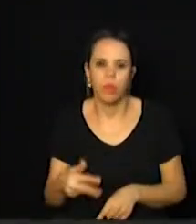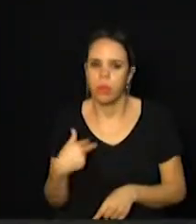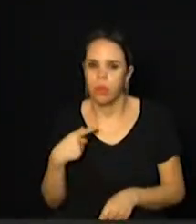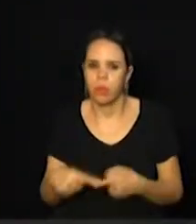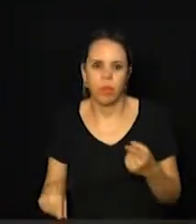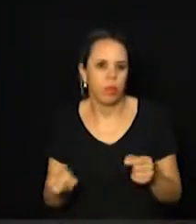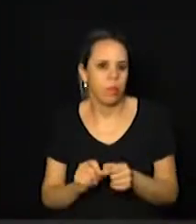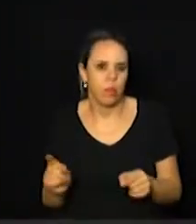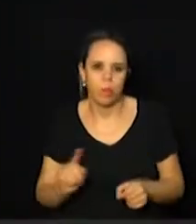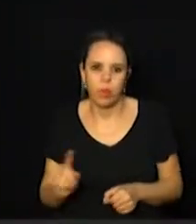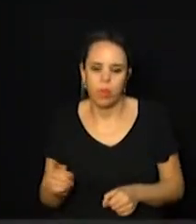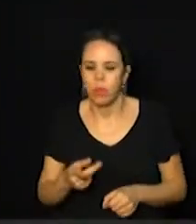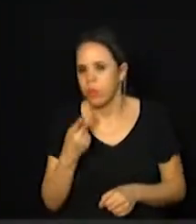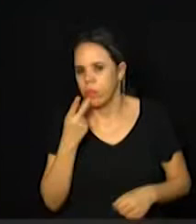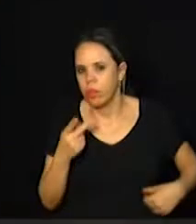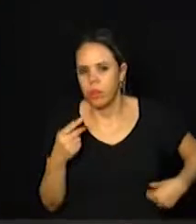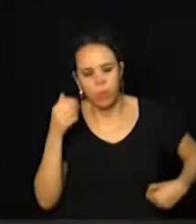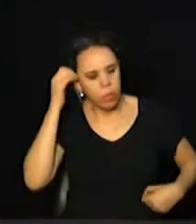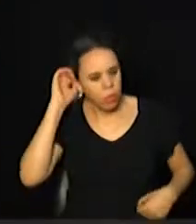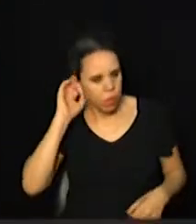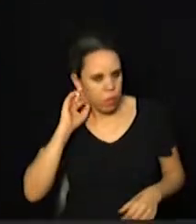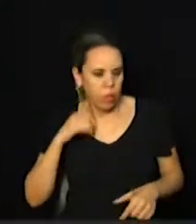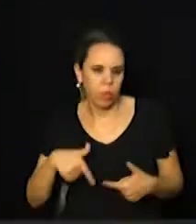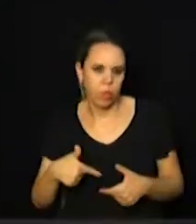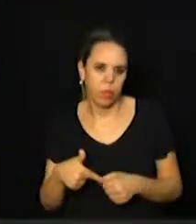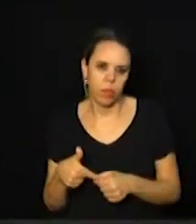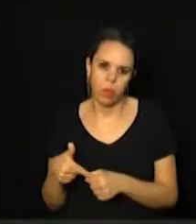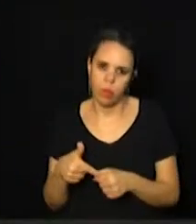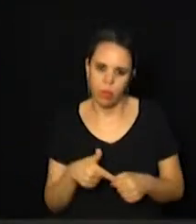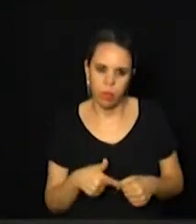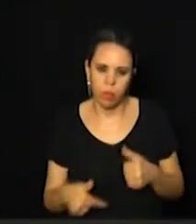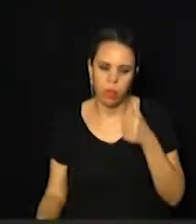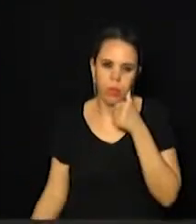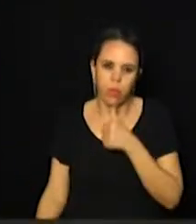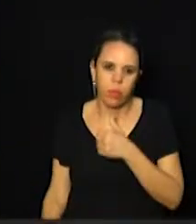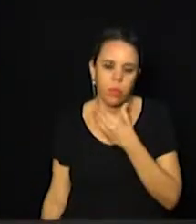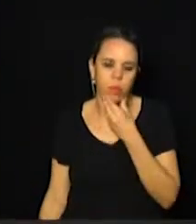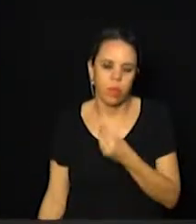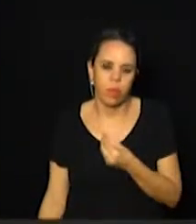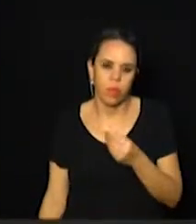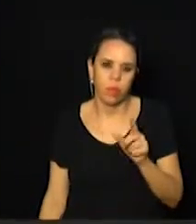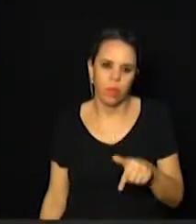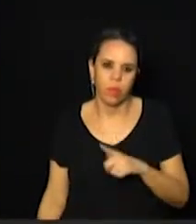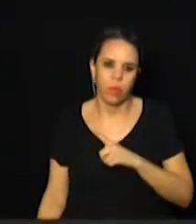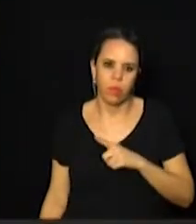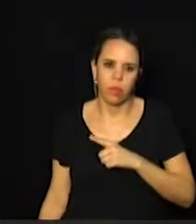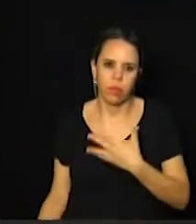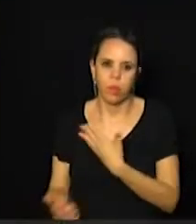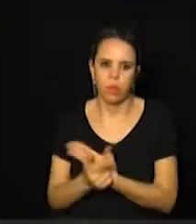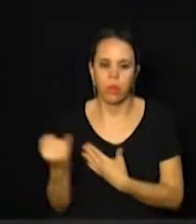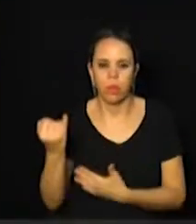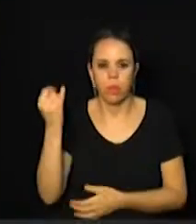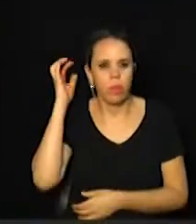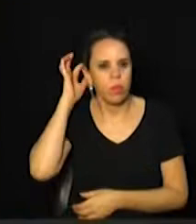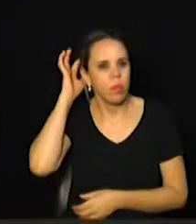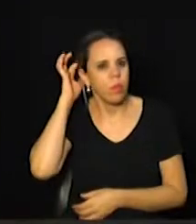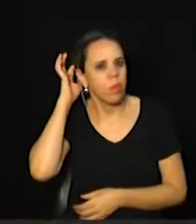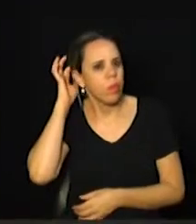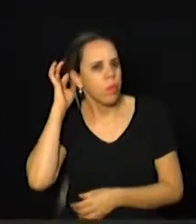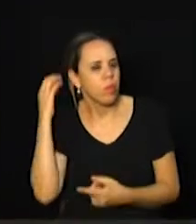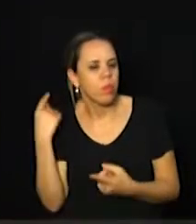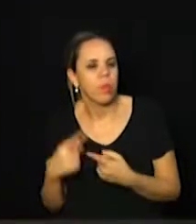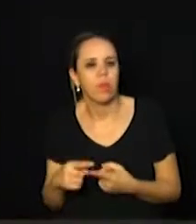que a gente faz eu falo que o trabalhador frentista e a trabalhadora frentista ela tem um papel importantíssimo